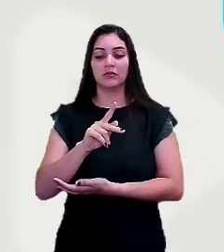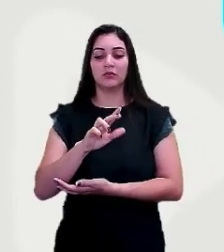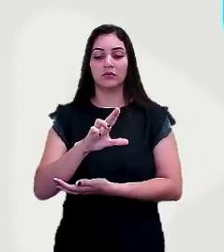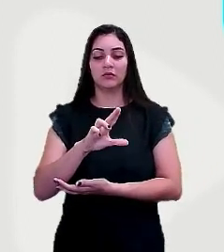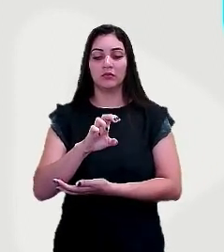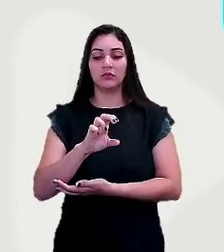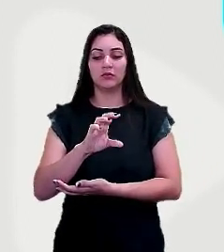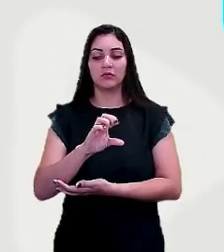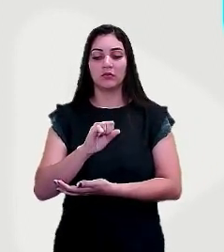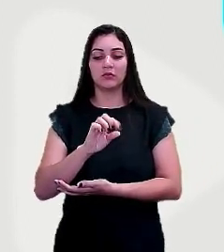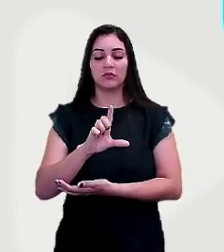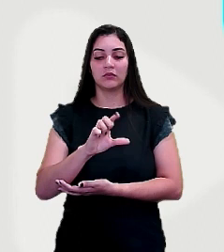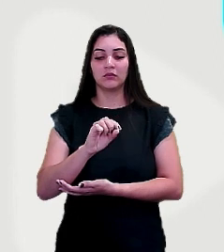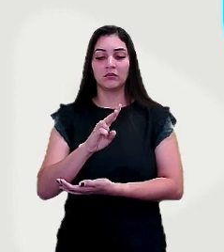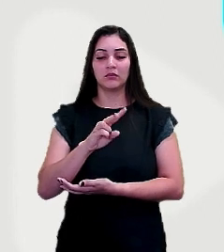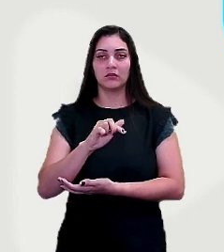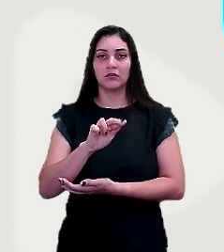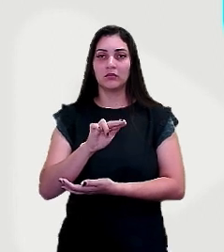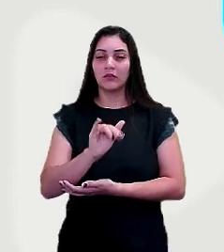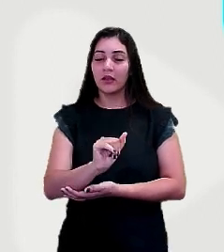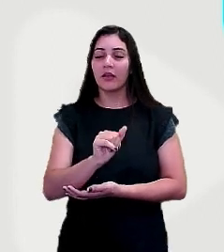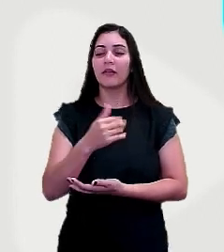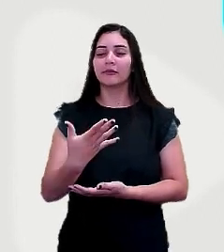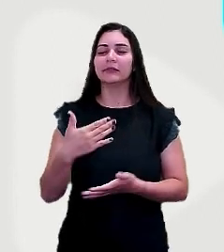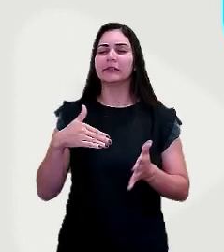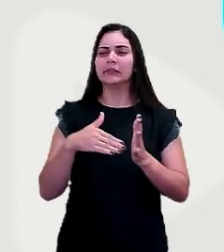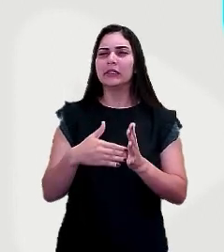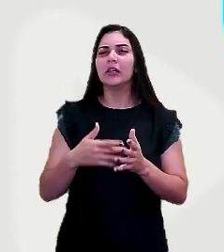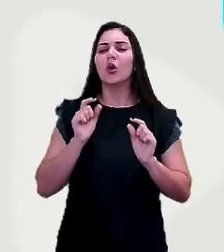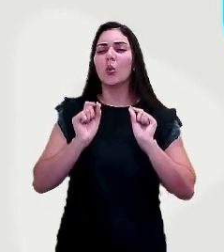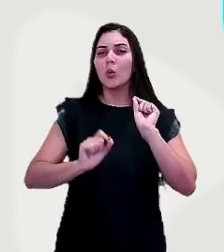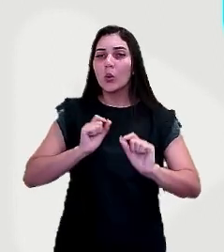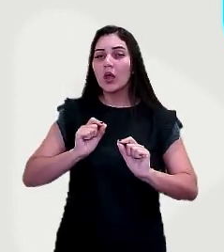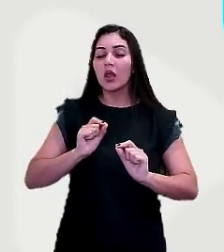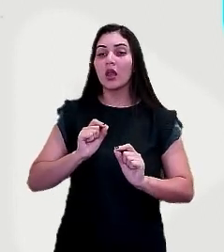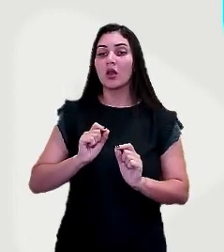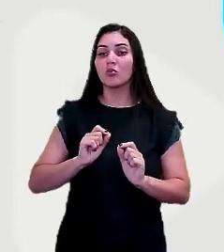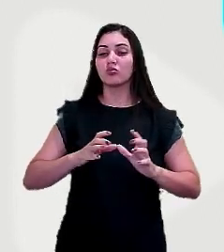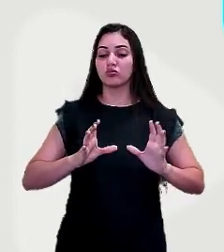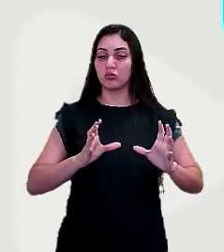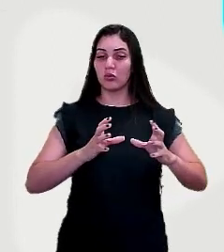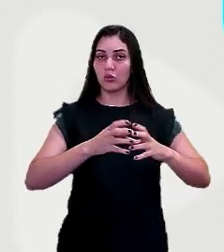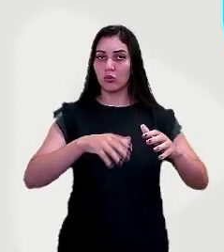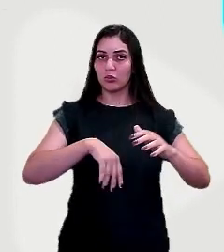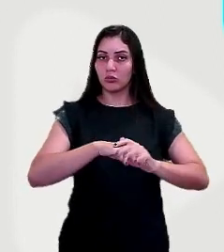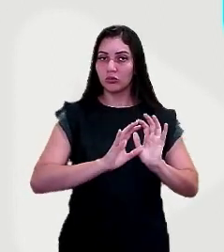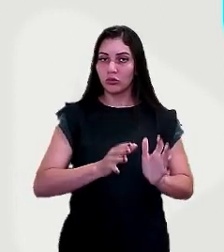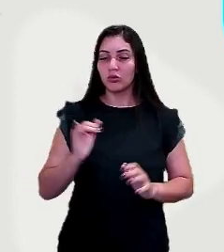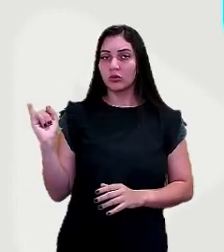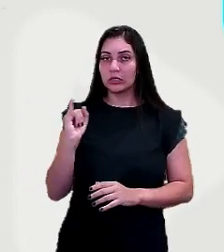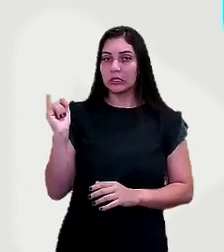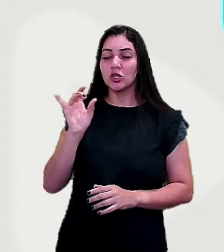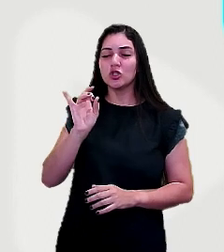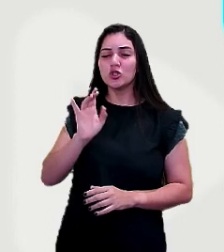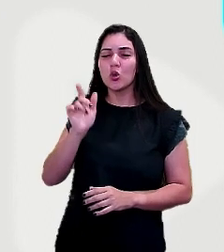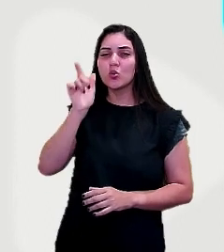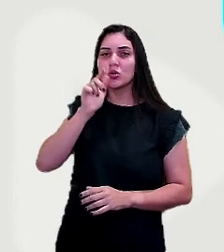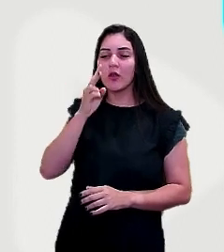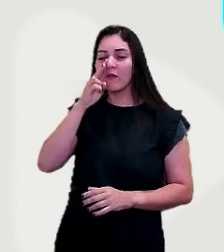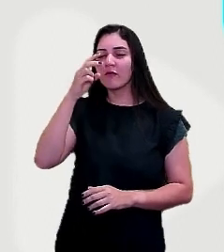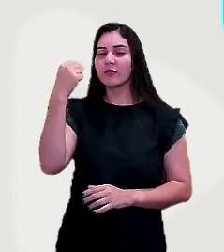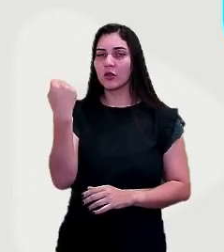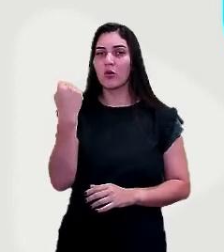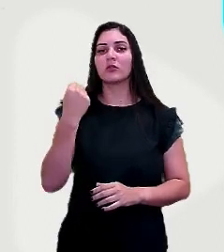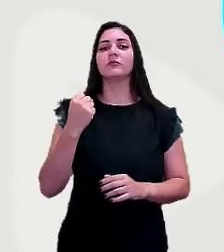Tchecoslováquia. Até então, a seleção italiana vinha dominando os campos, mas só conseguiu a vitória na prorrogação. Assim, o